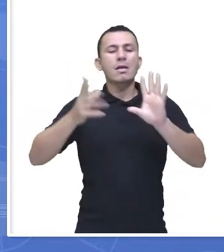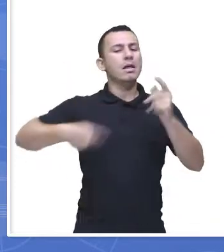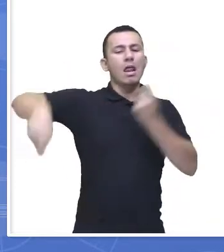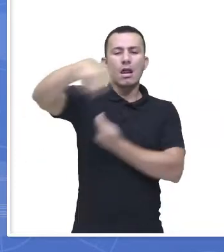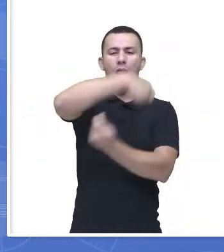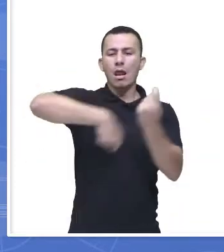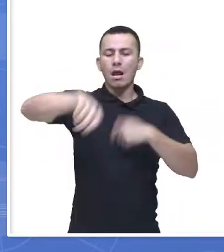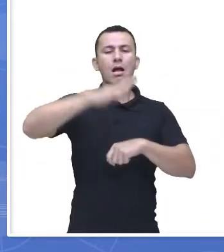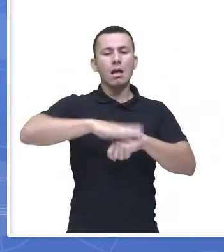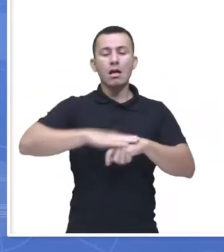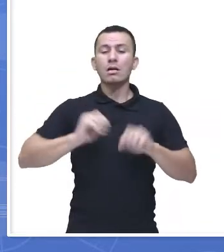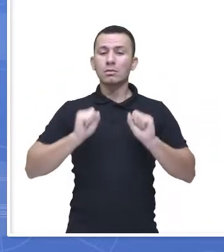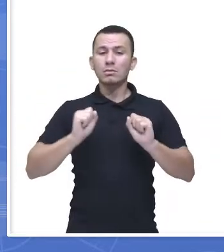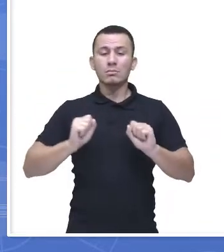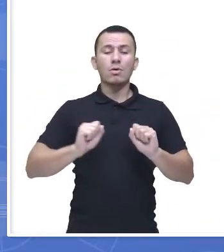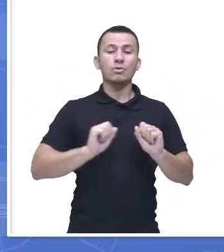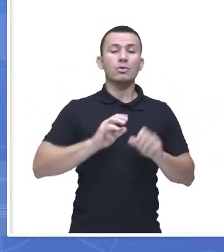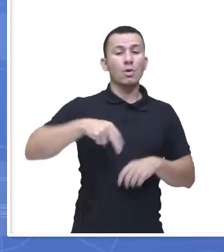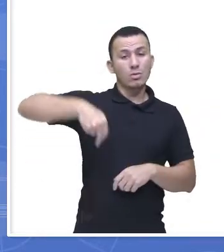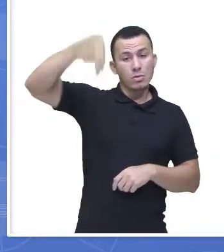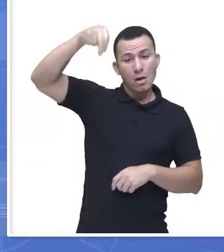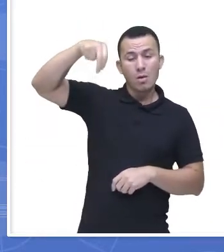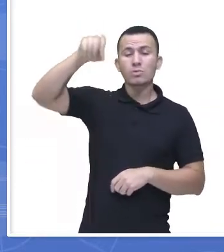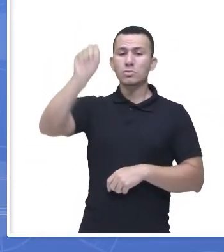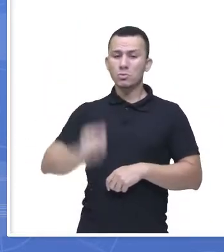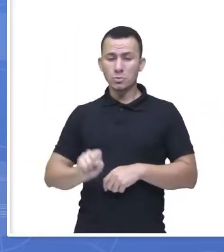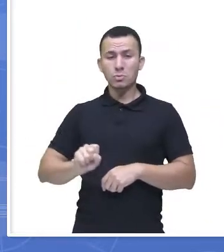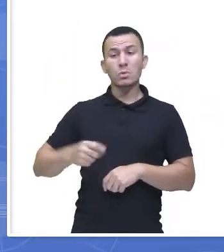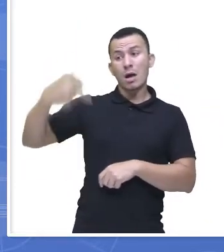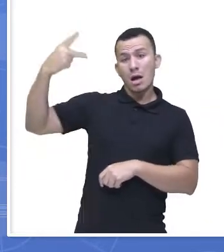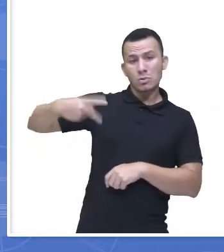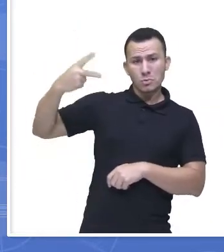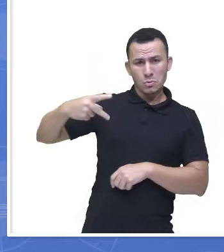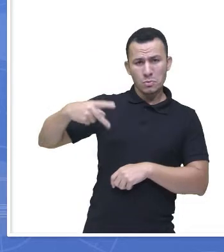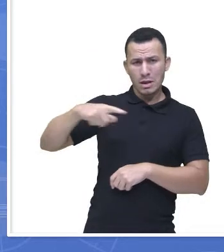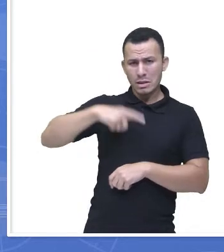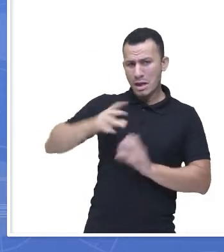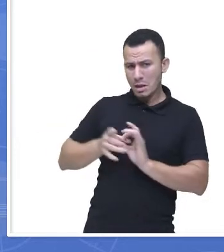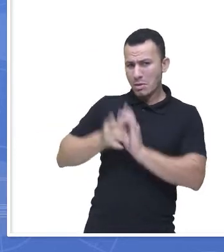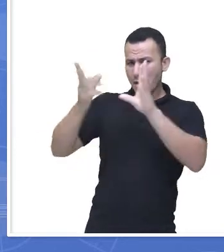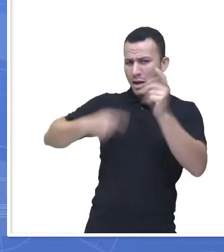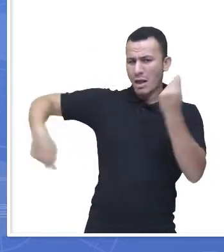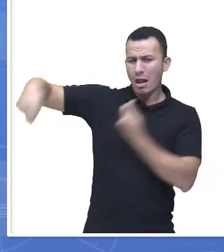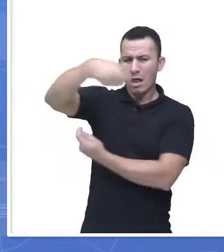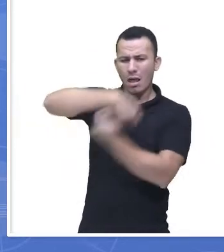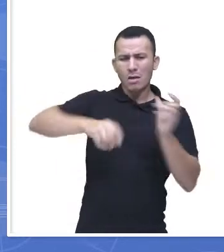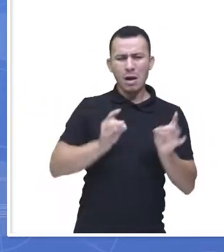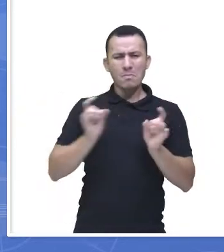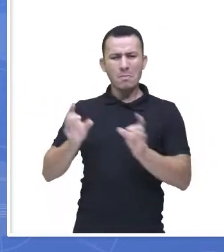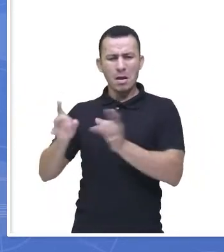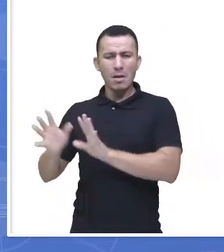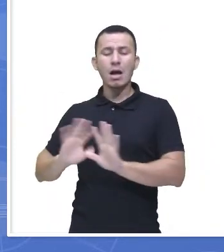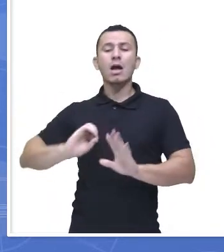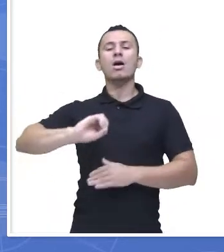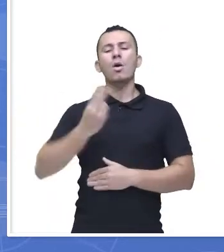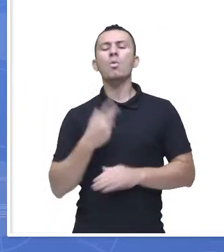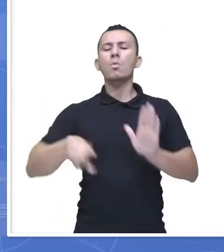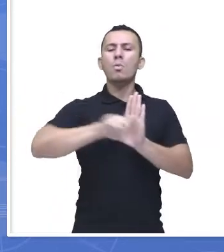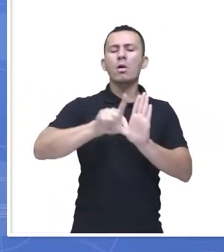do Norte. Será que eles tinham vontade de preservar o monopólio da Grã-Bretanha? Será que sim ou será que